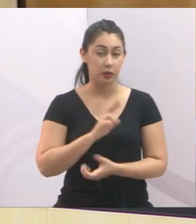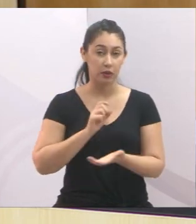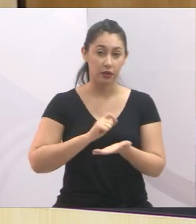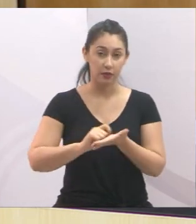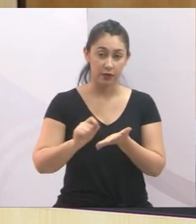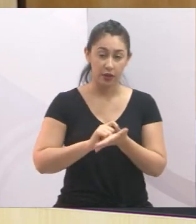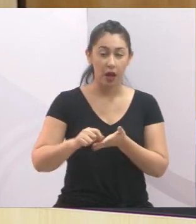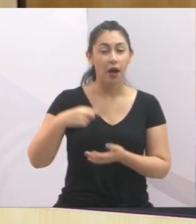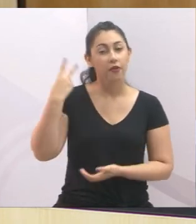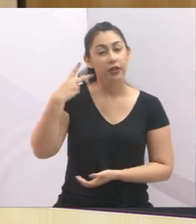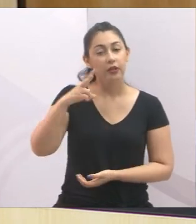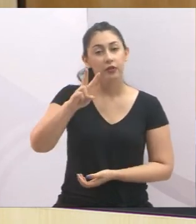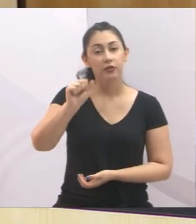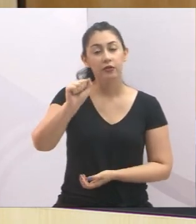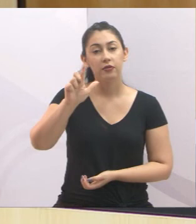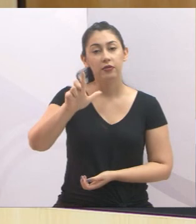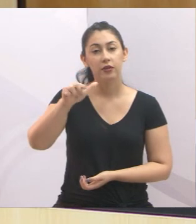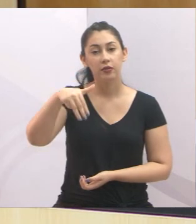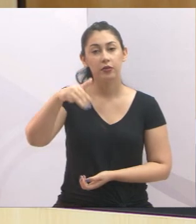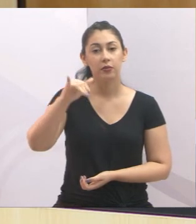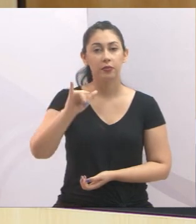vereador Valmir Parque do Meia Lua.